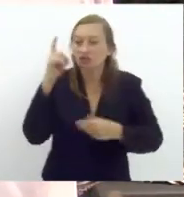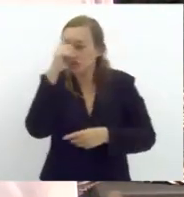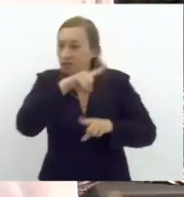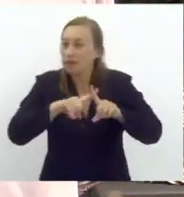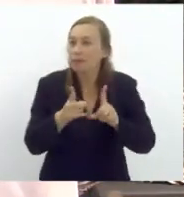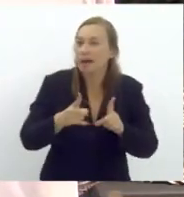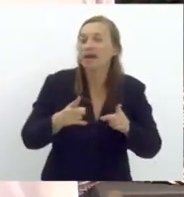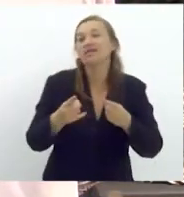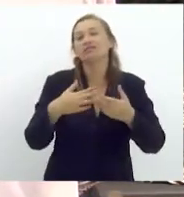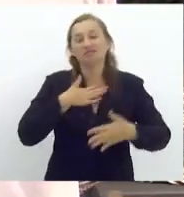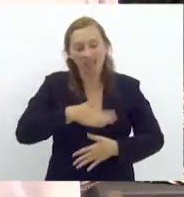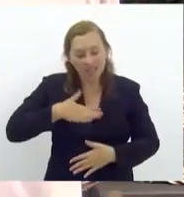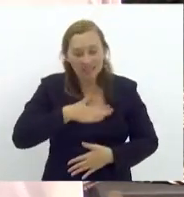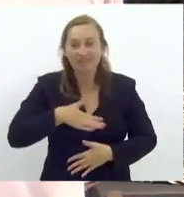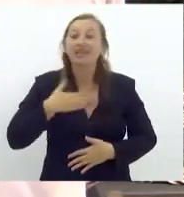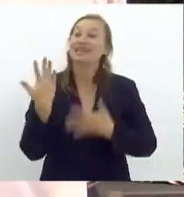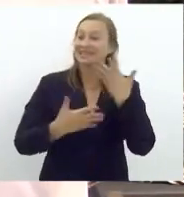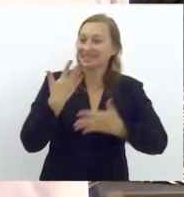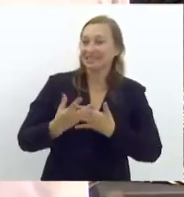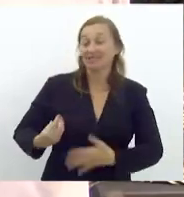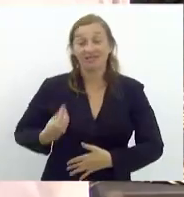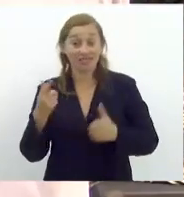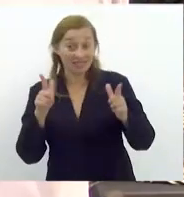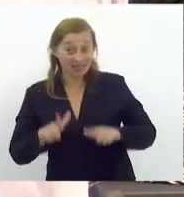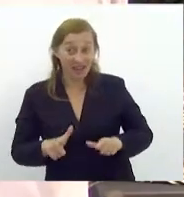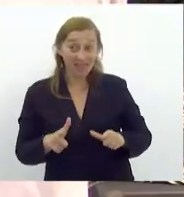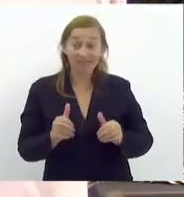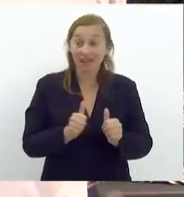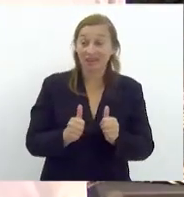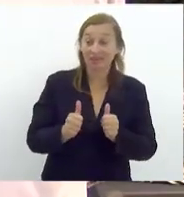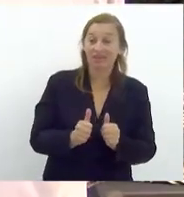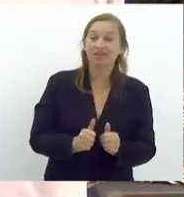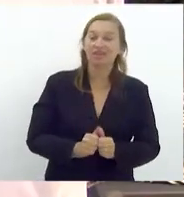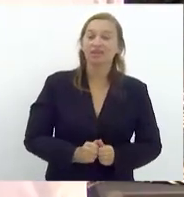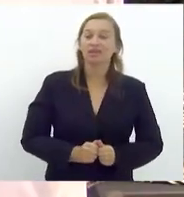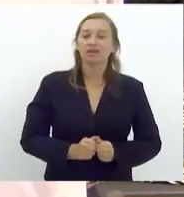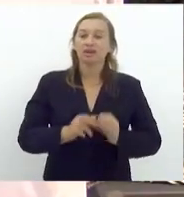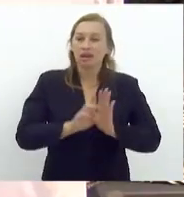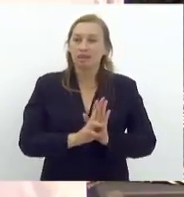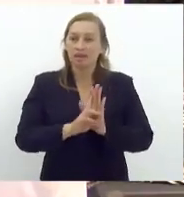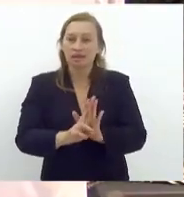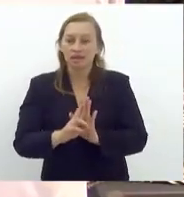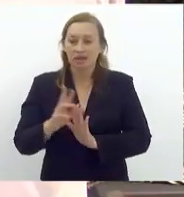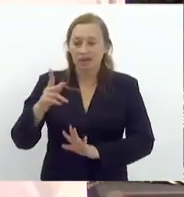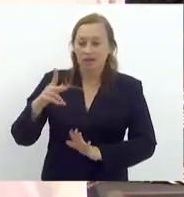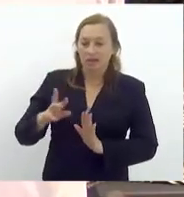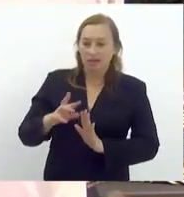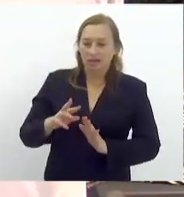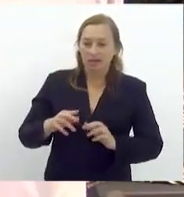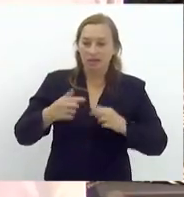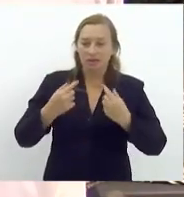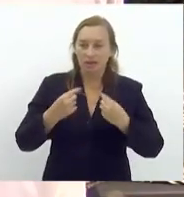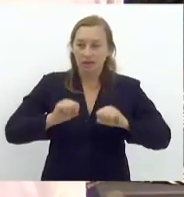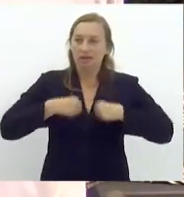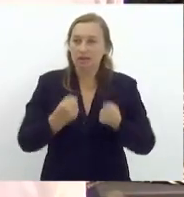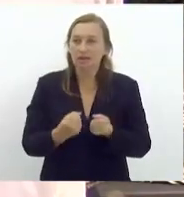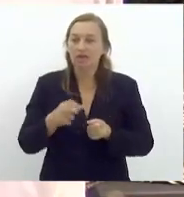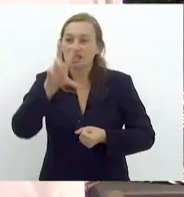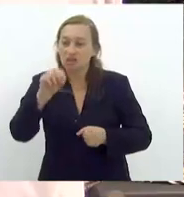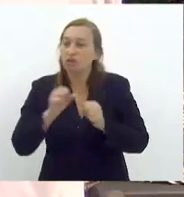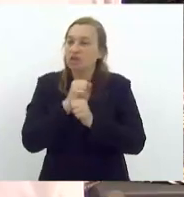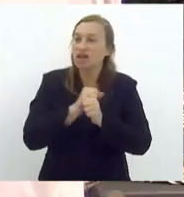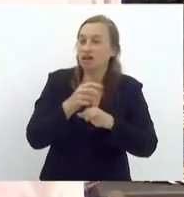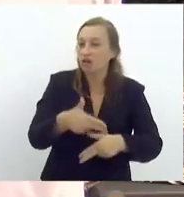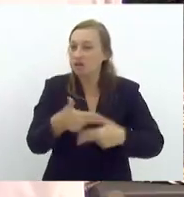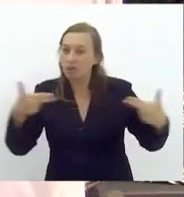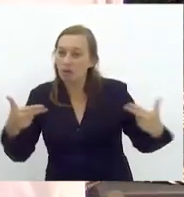Mas é com muita satisfação e alegria que a gente está aqui frente parlamentar em defesa do hip hop Rio de Janeiro hip hop 50 anos construção